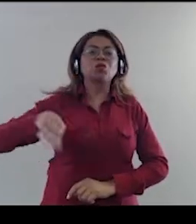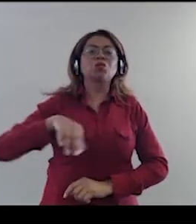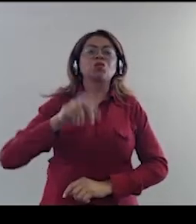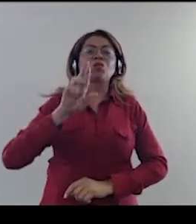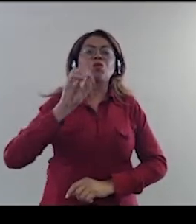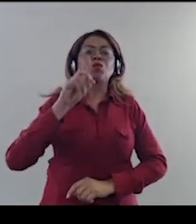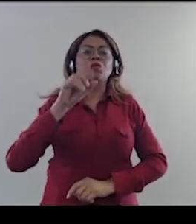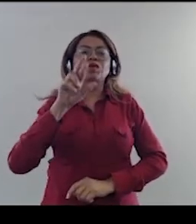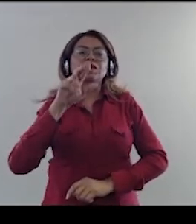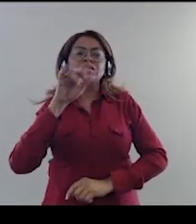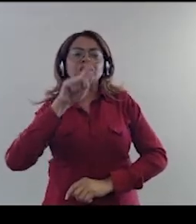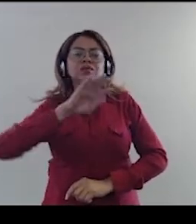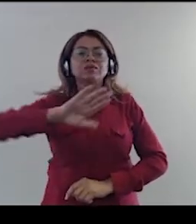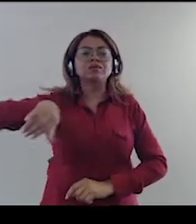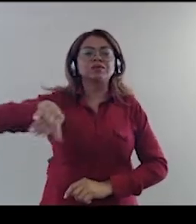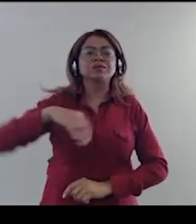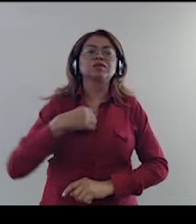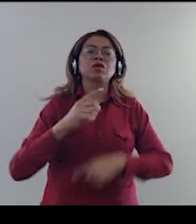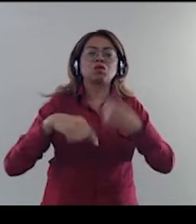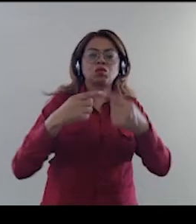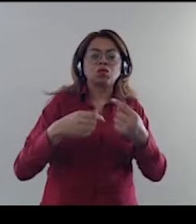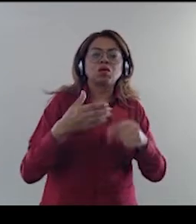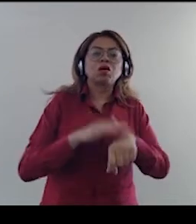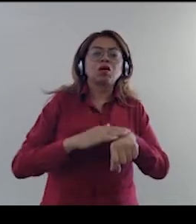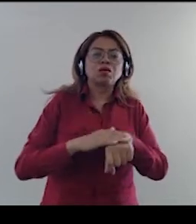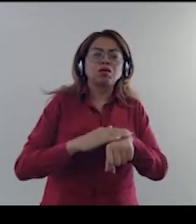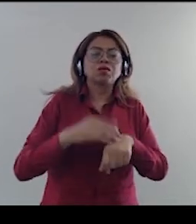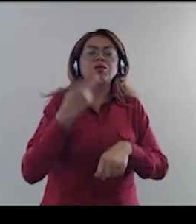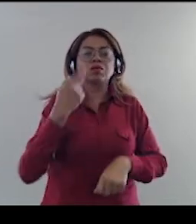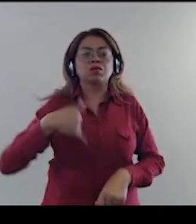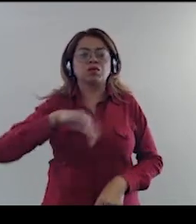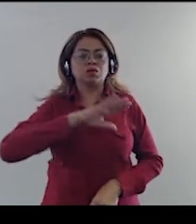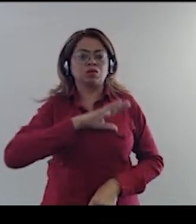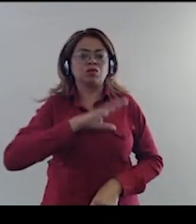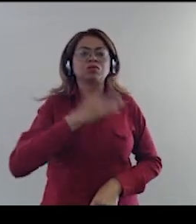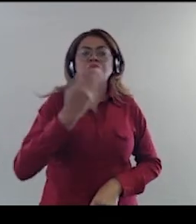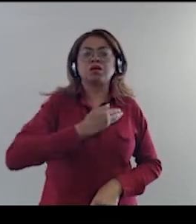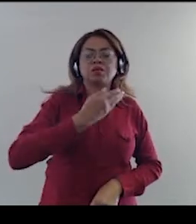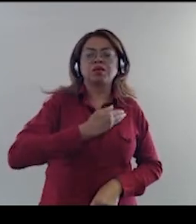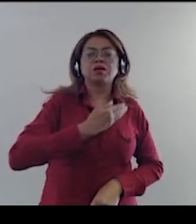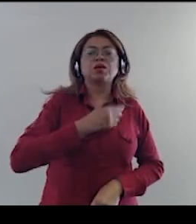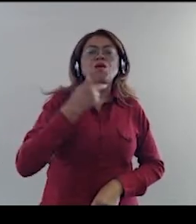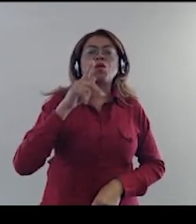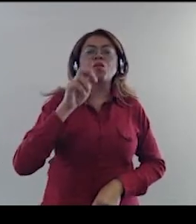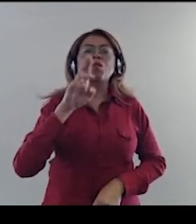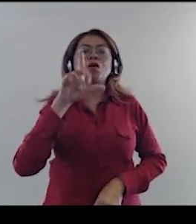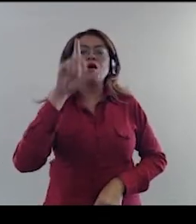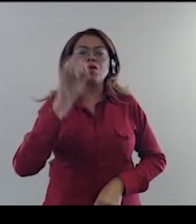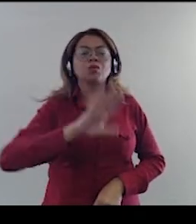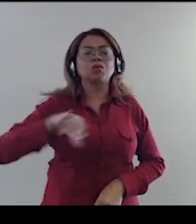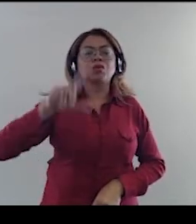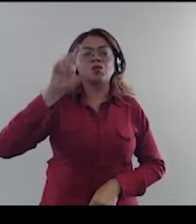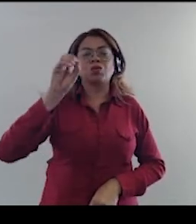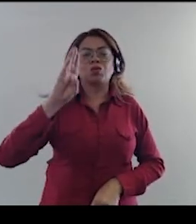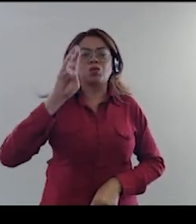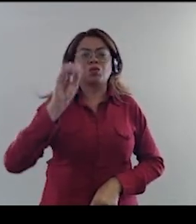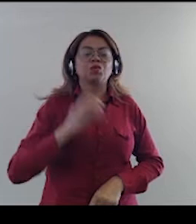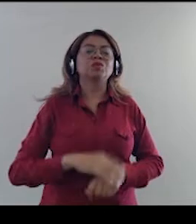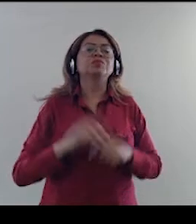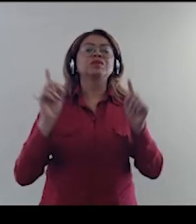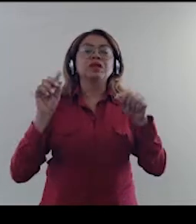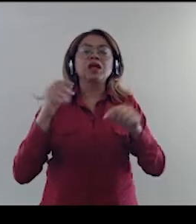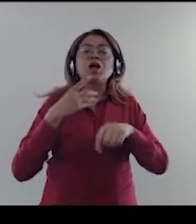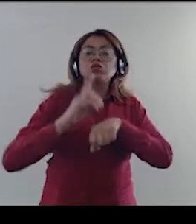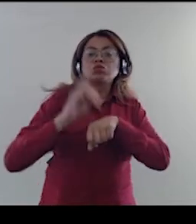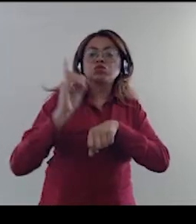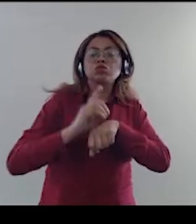Xavier Leonardo, eu vou passar a palavra ao nosso conhecido e querido amigo professor Paulo Lobo. O professor Paulo Lobo é